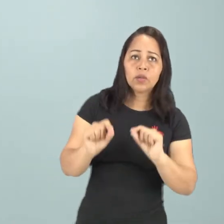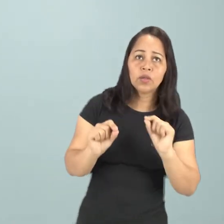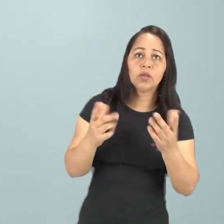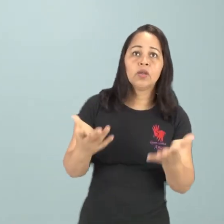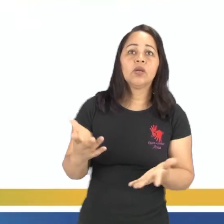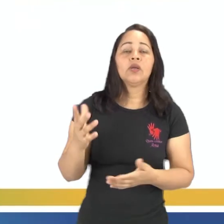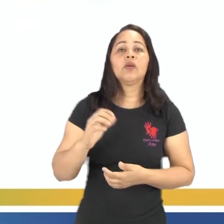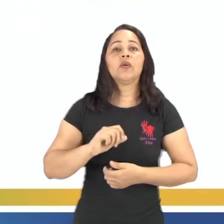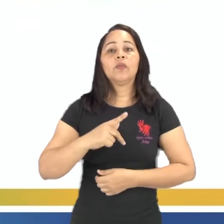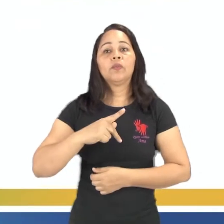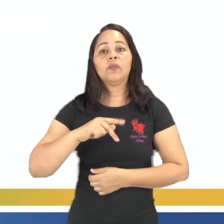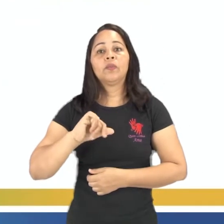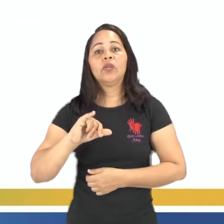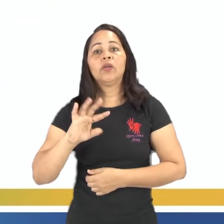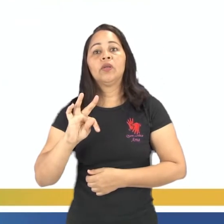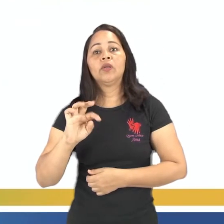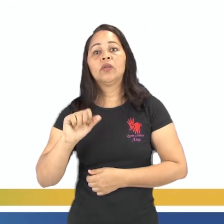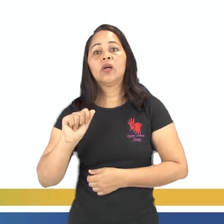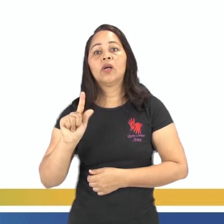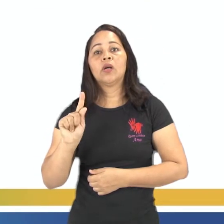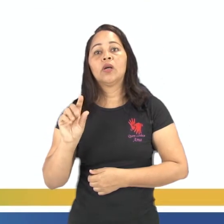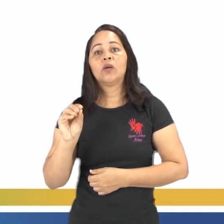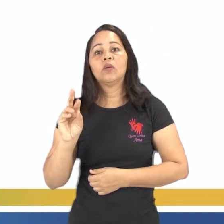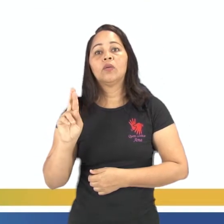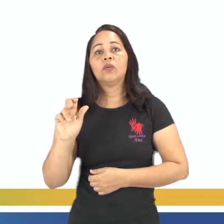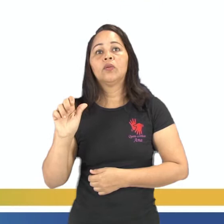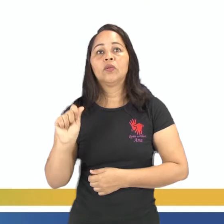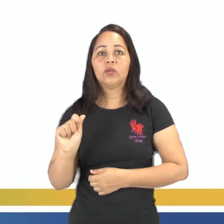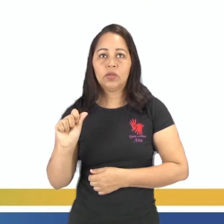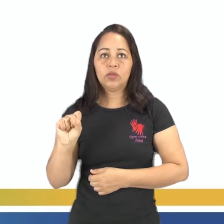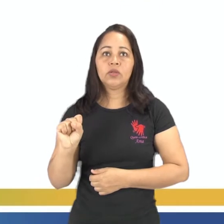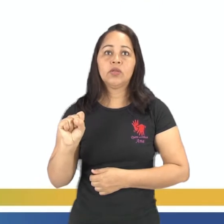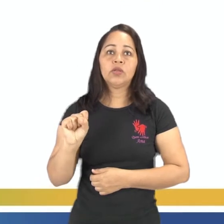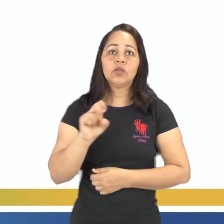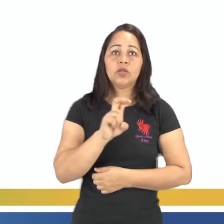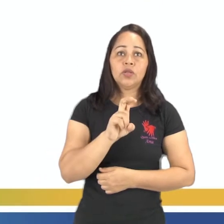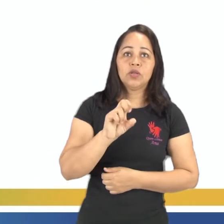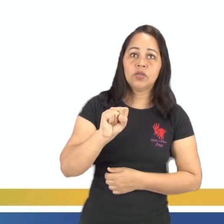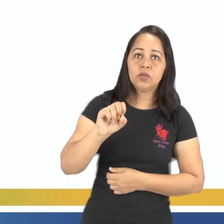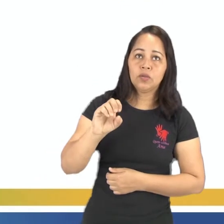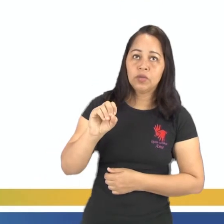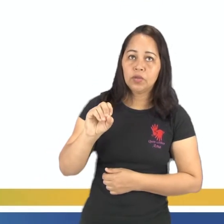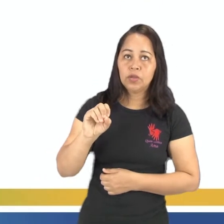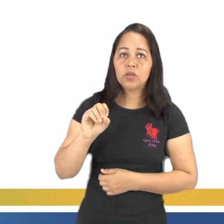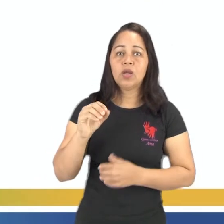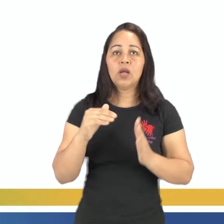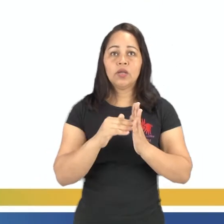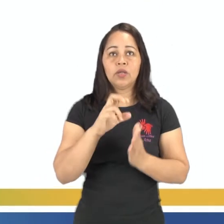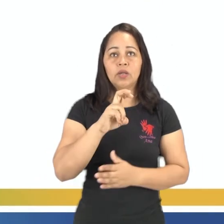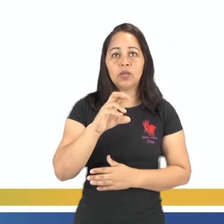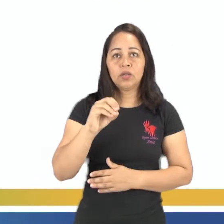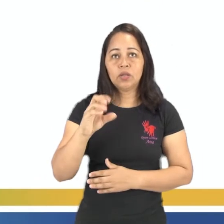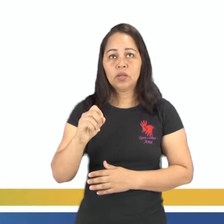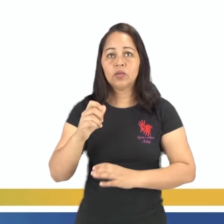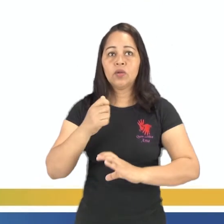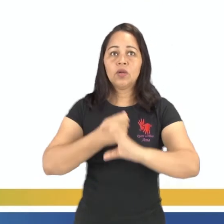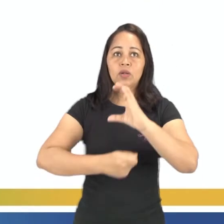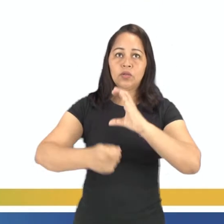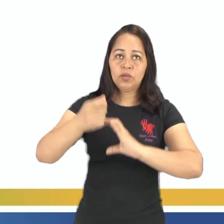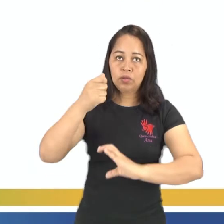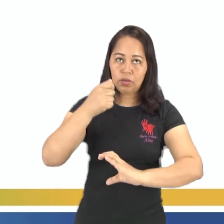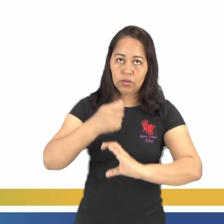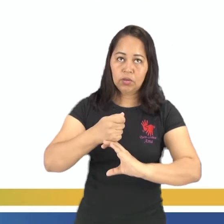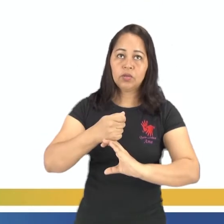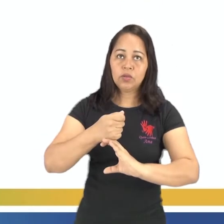faleceu em 548 aproximadamente antes de Cristo. Nasceu em Mileto, e aí vocês observam o